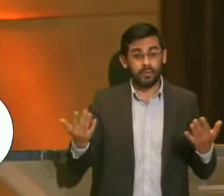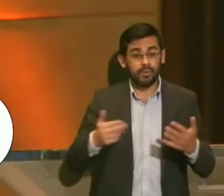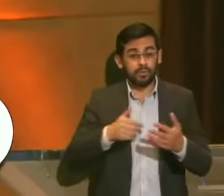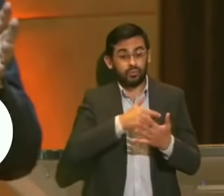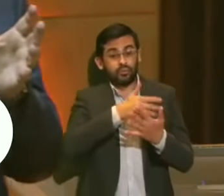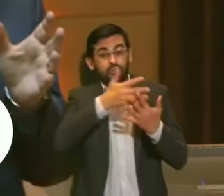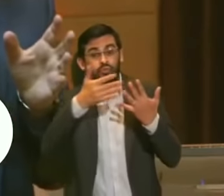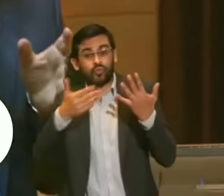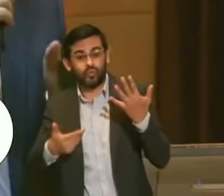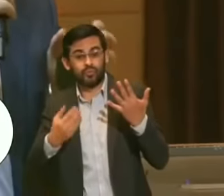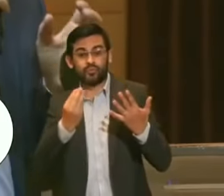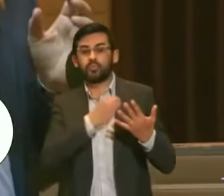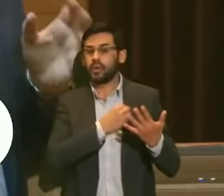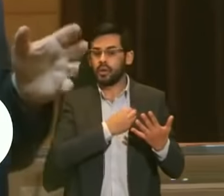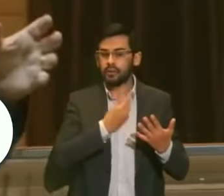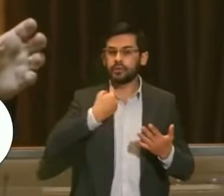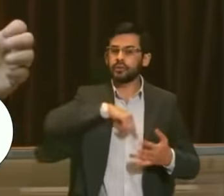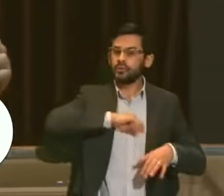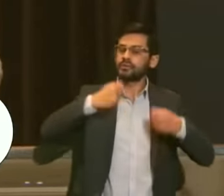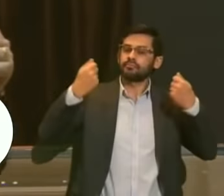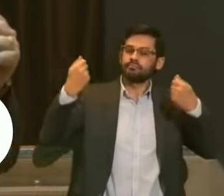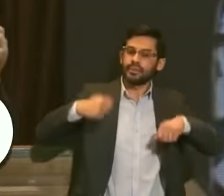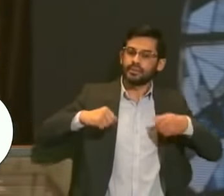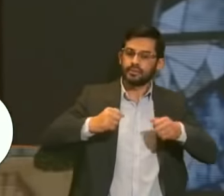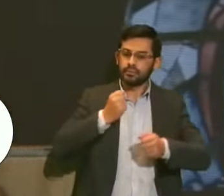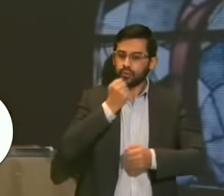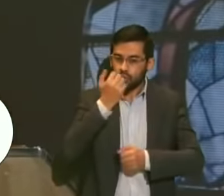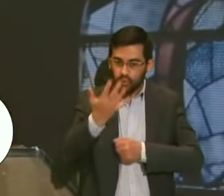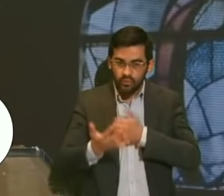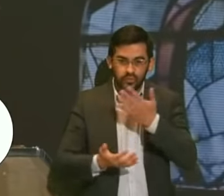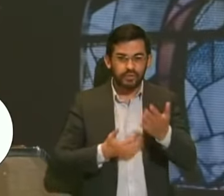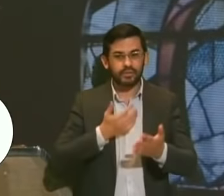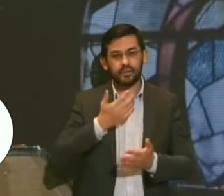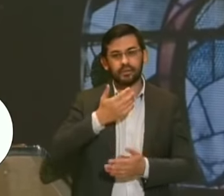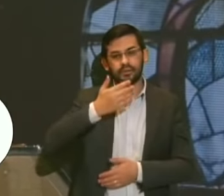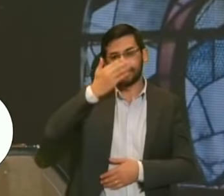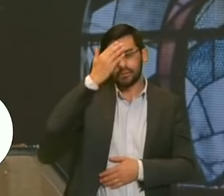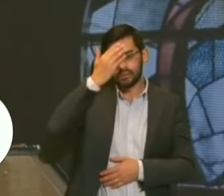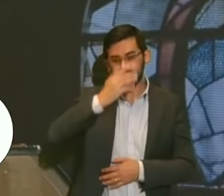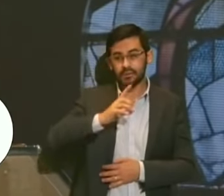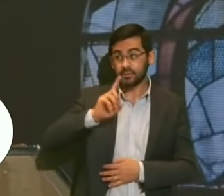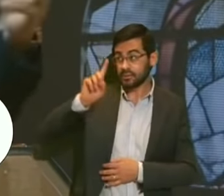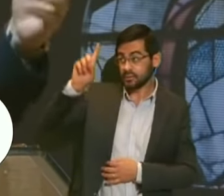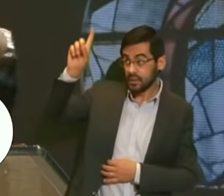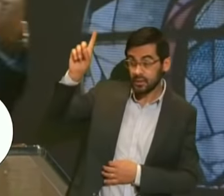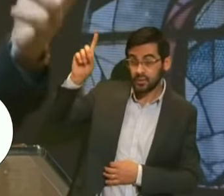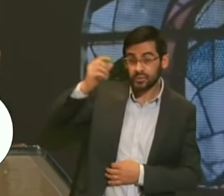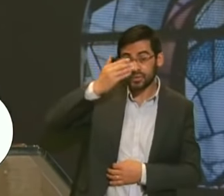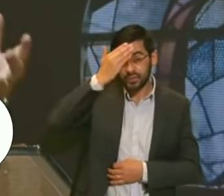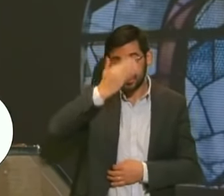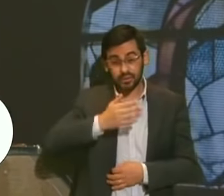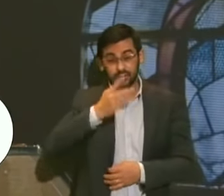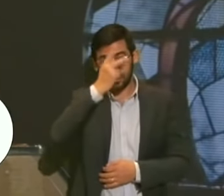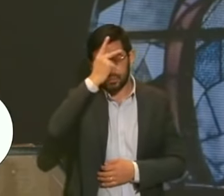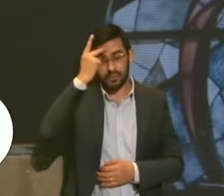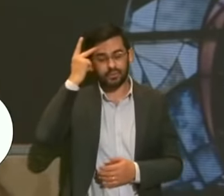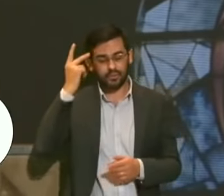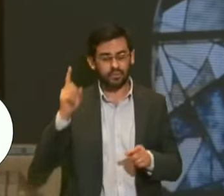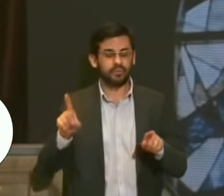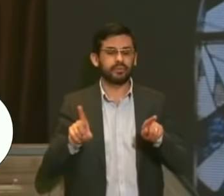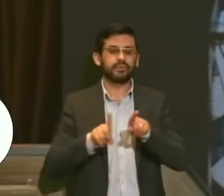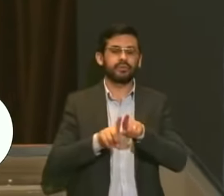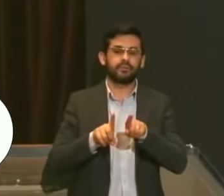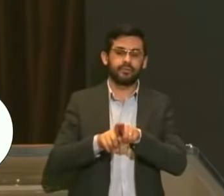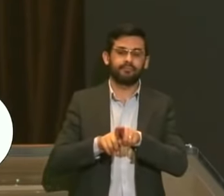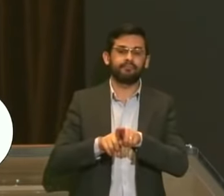situações quando a gente precisa de pedir, confessar os nossos pecados uns